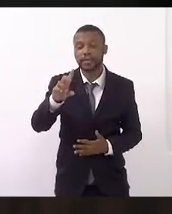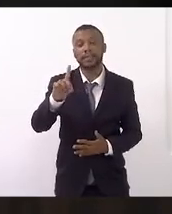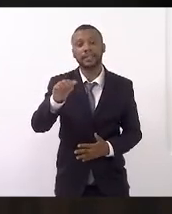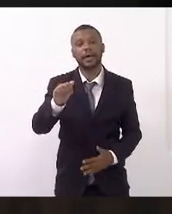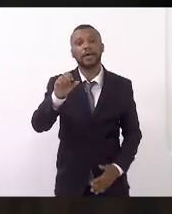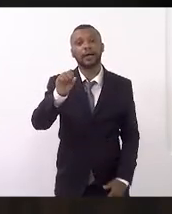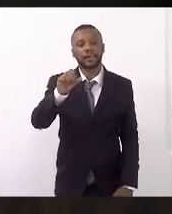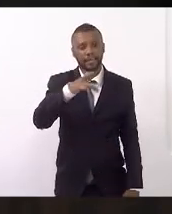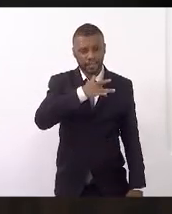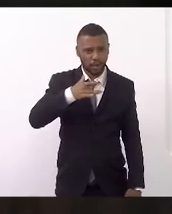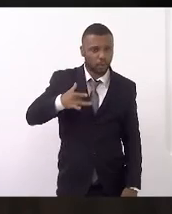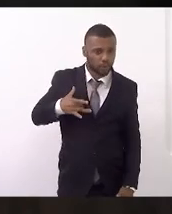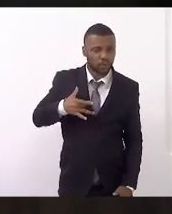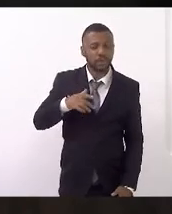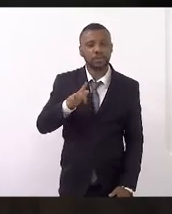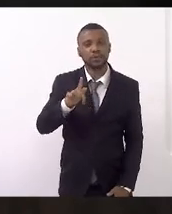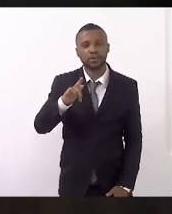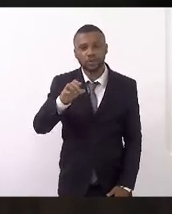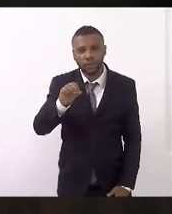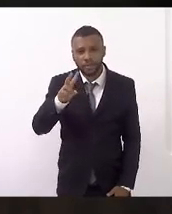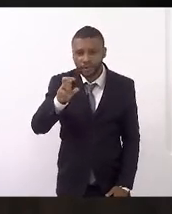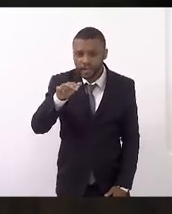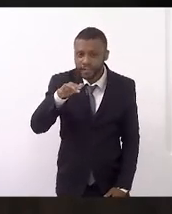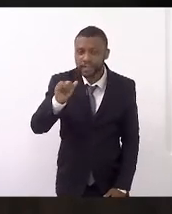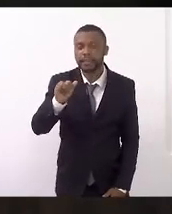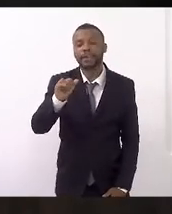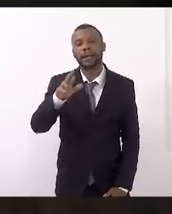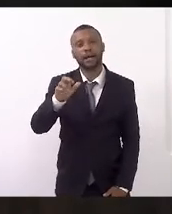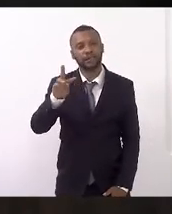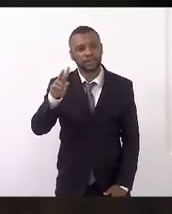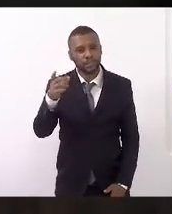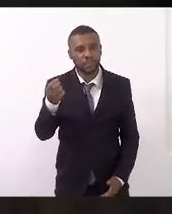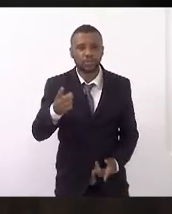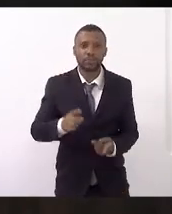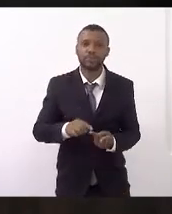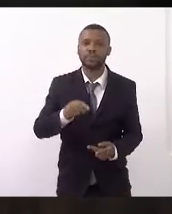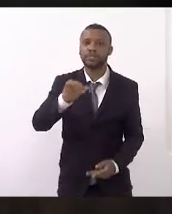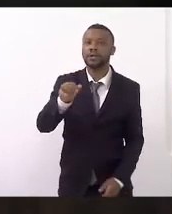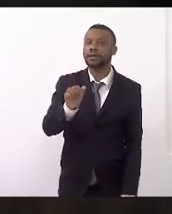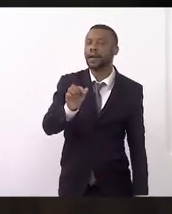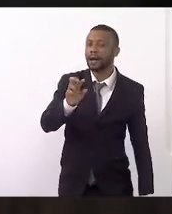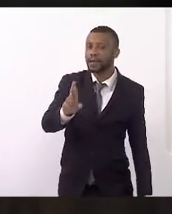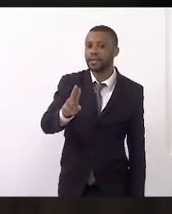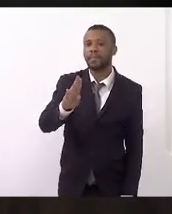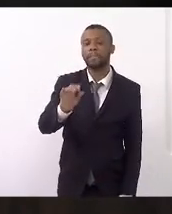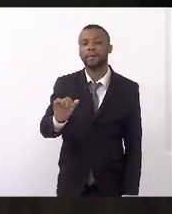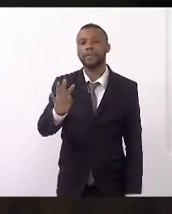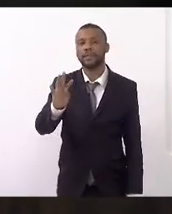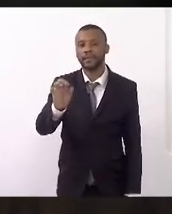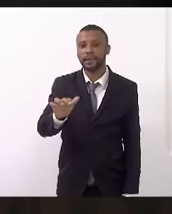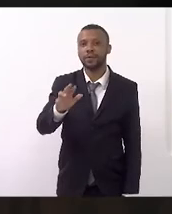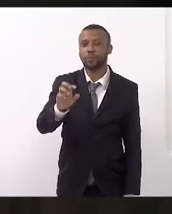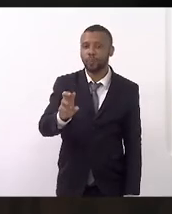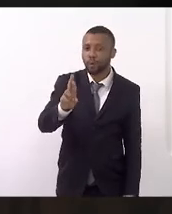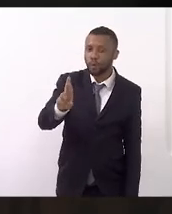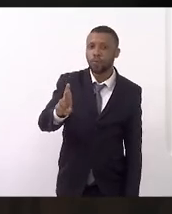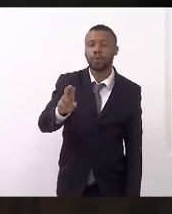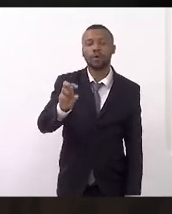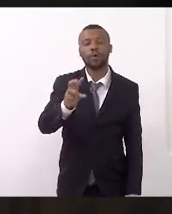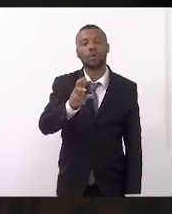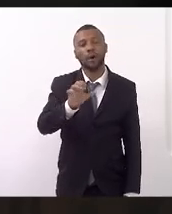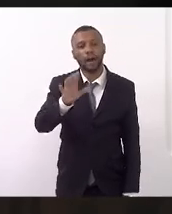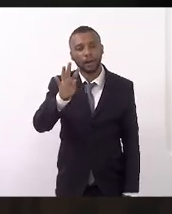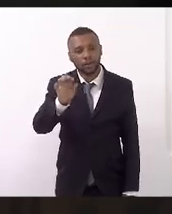Lins, Giovanni Ratinho, Brazão, Franciane Mota, Jair Bittencourt, Eliton José,